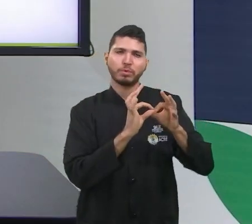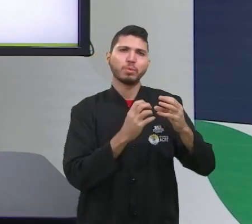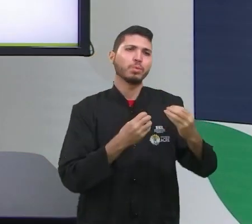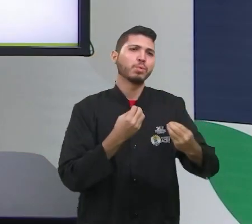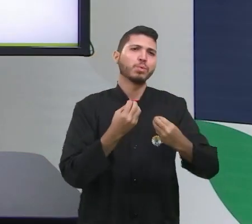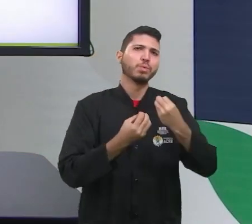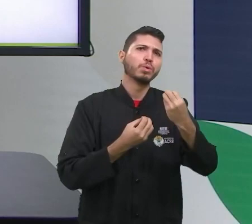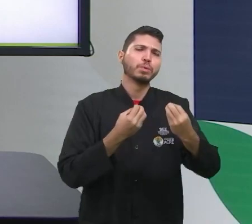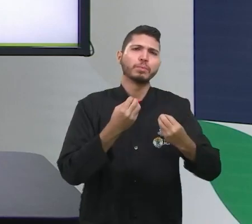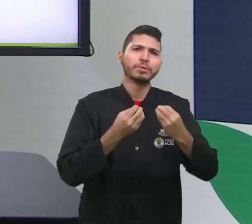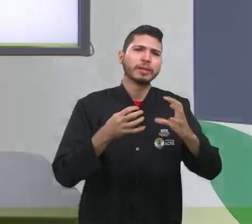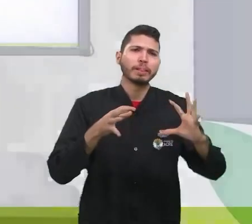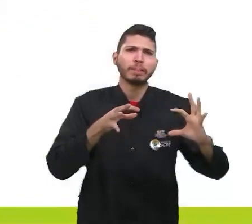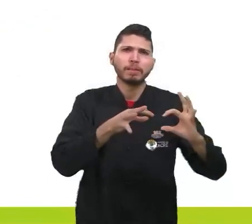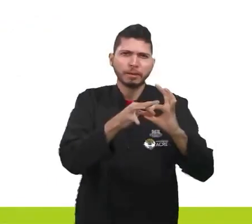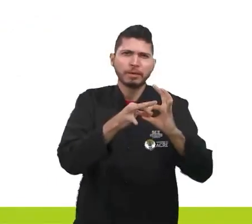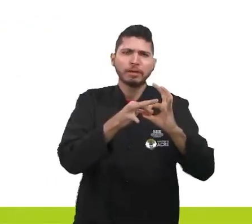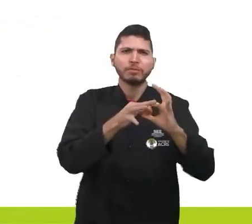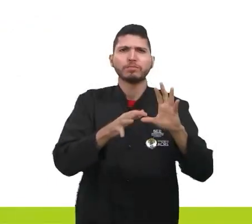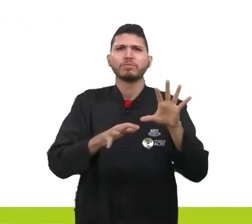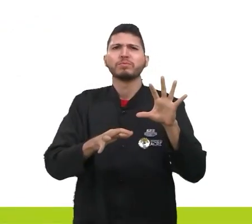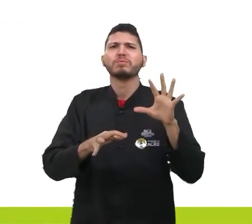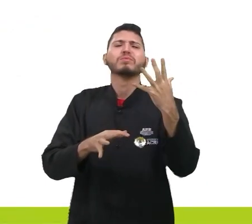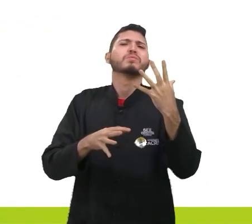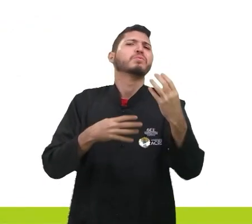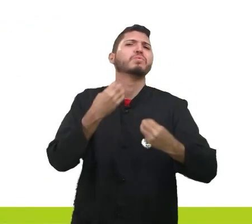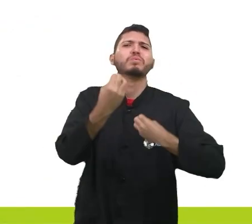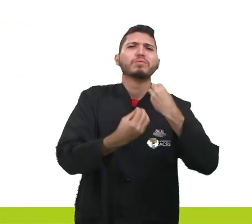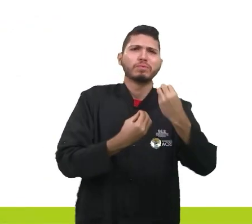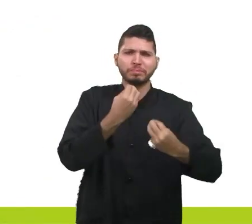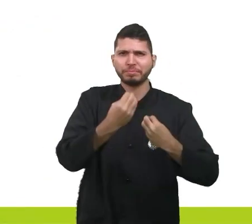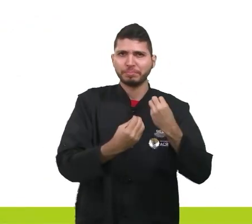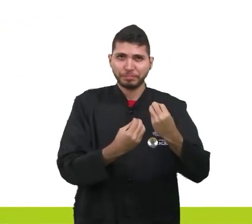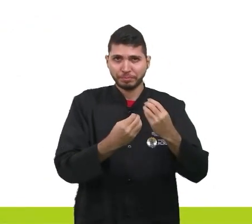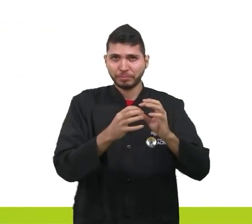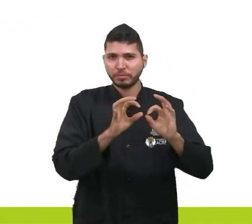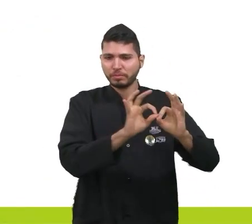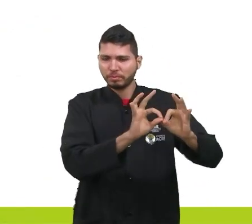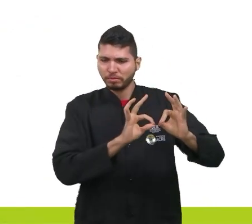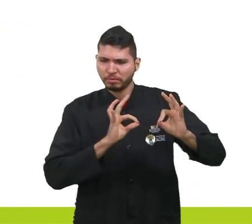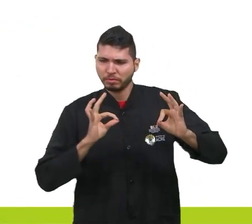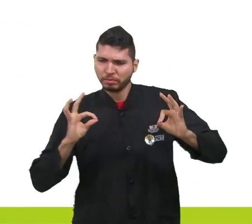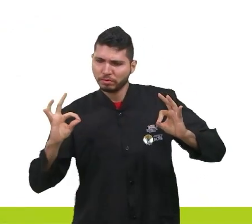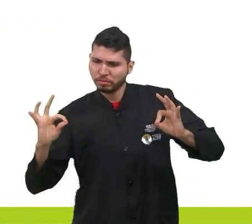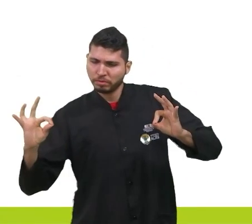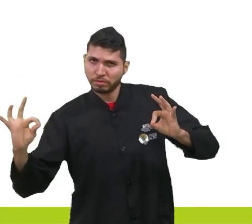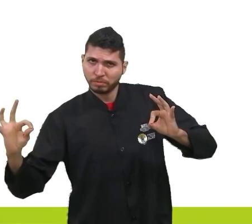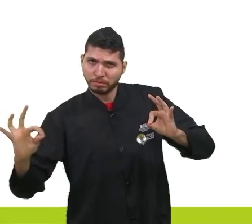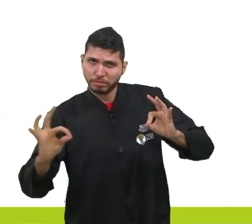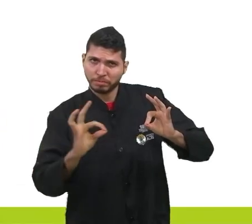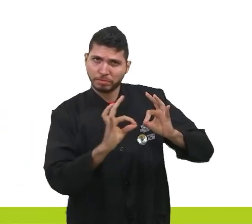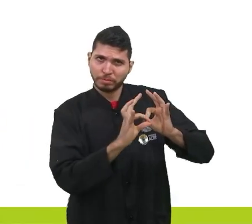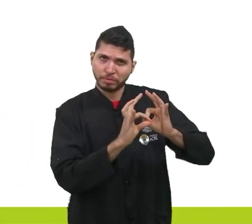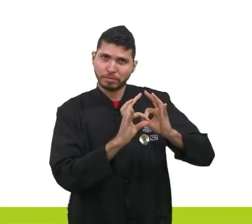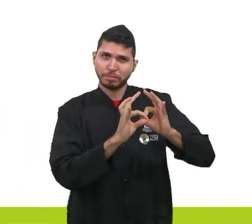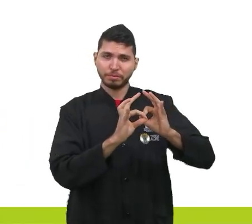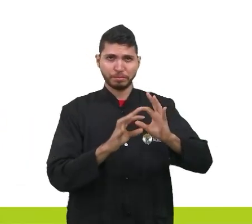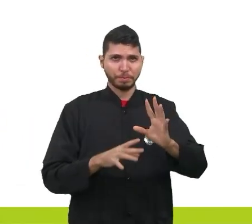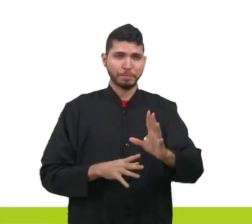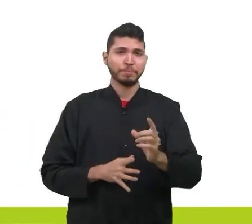clima? Vamos para a tela. A latitude vai influenciar a distribuição do clima na Terra da seguinte